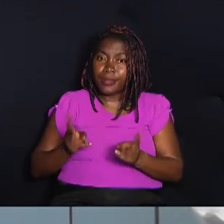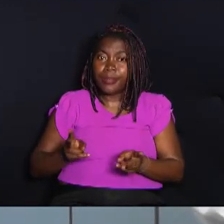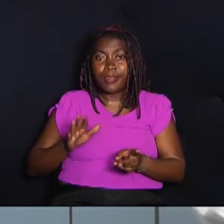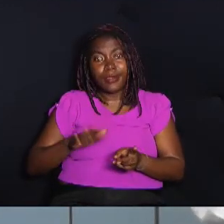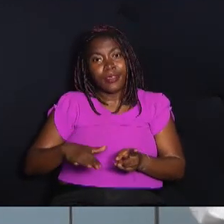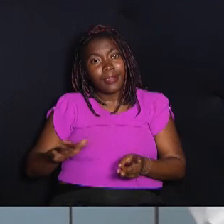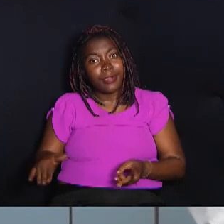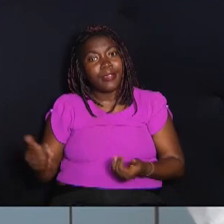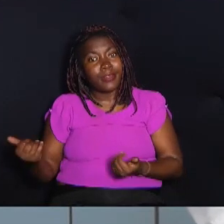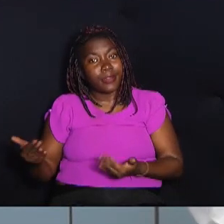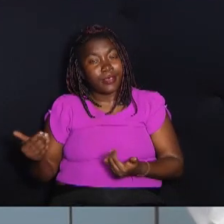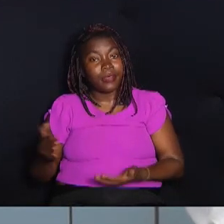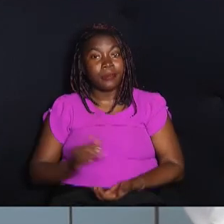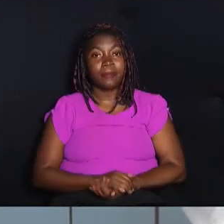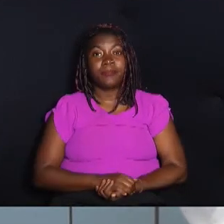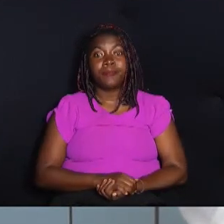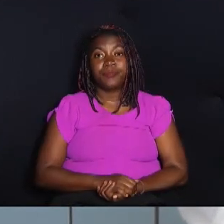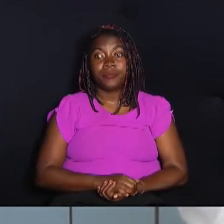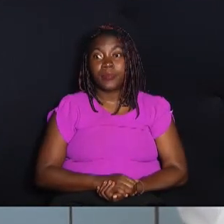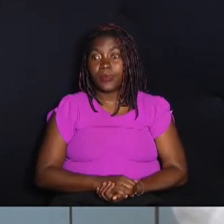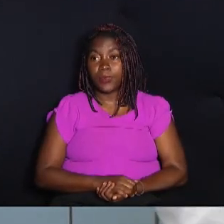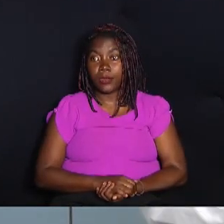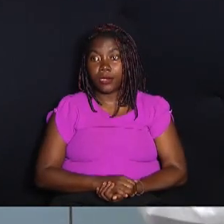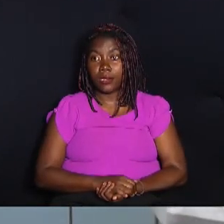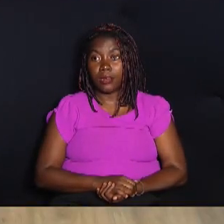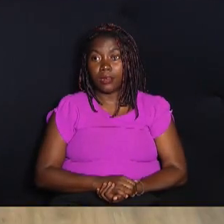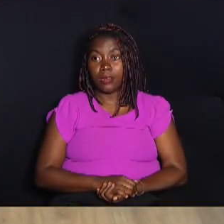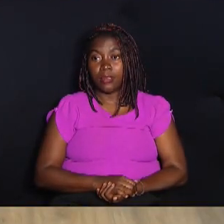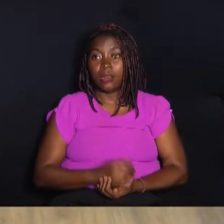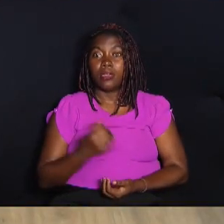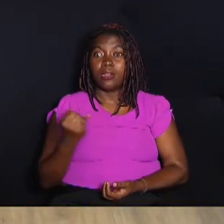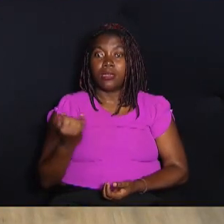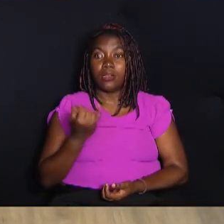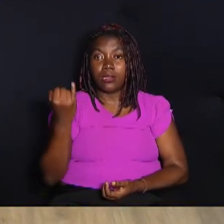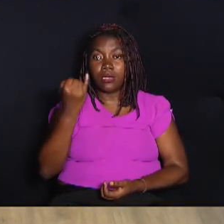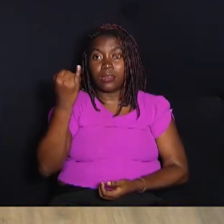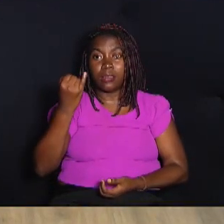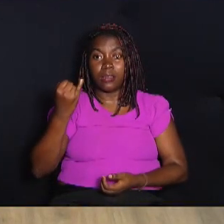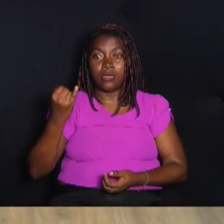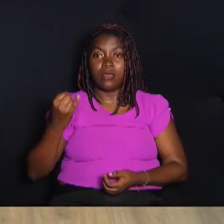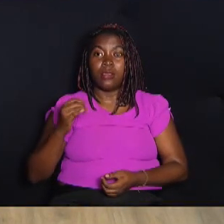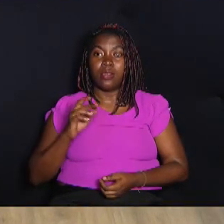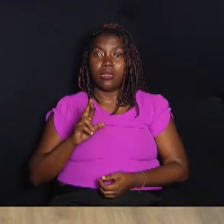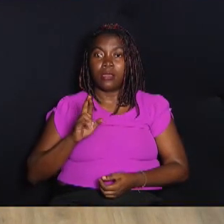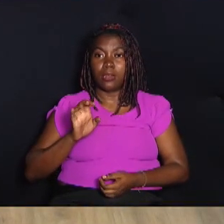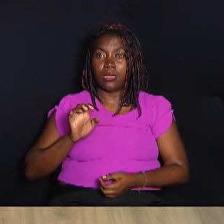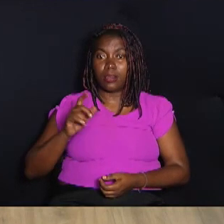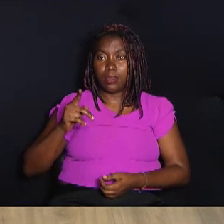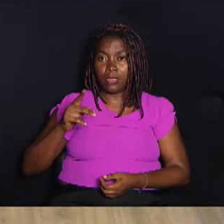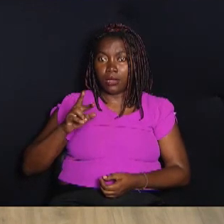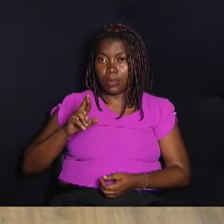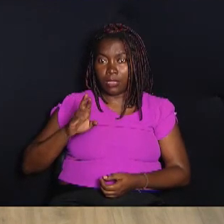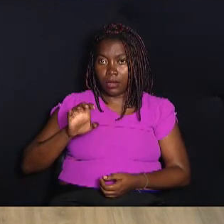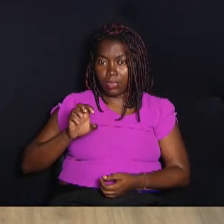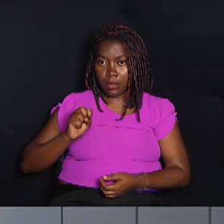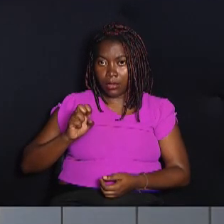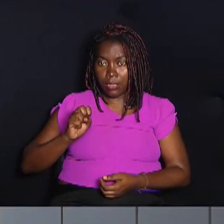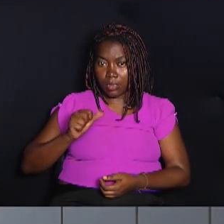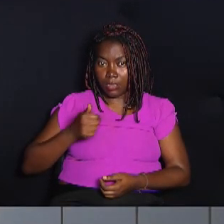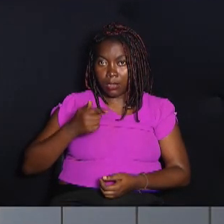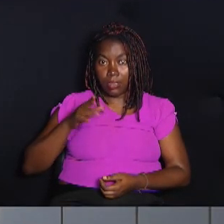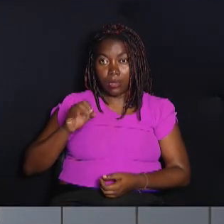adolescentes. Acho que é importante a repressão, Gabriel. Nós estamos debatendo aqui, inclusive, esse mês dedicado a essa